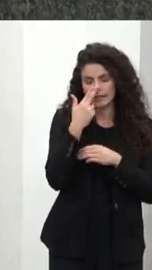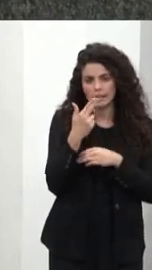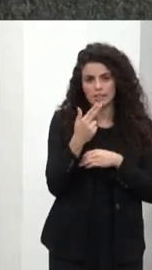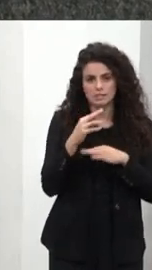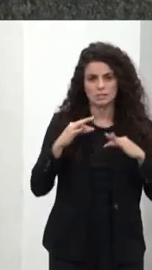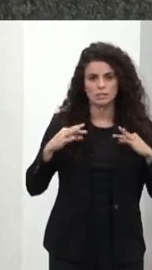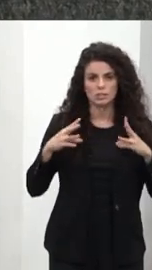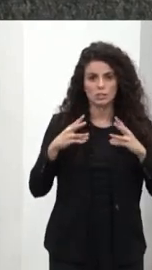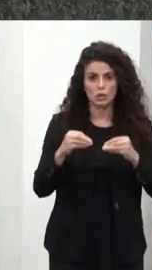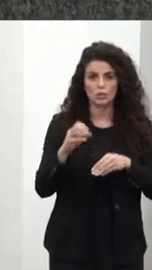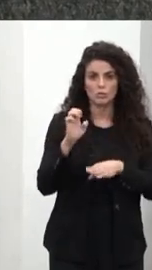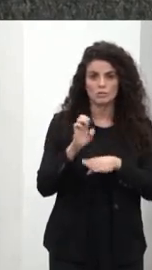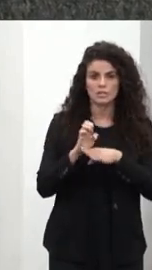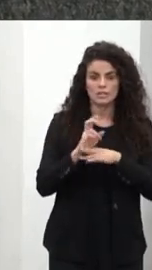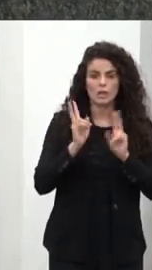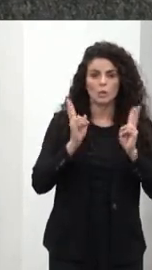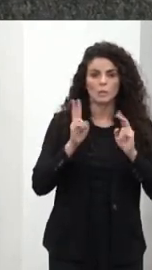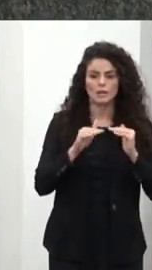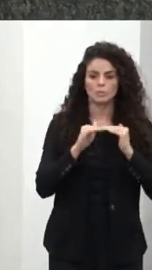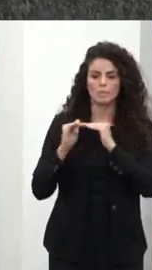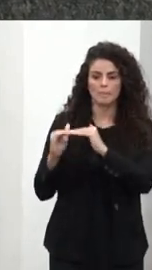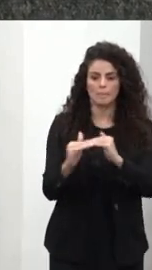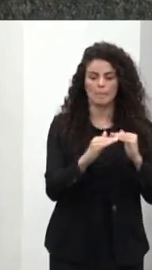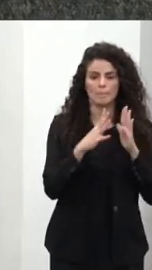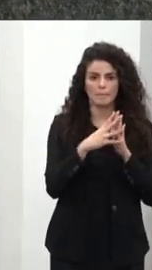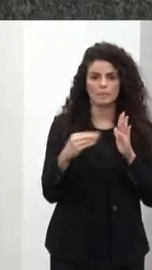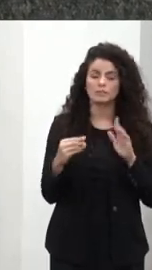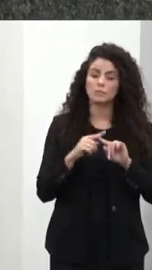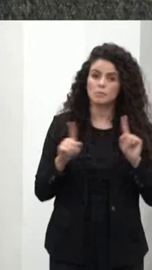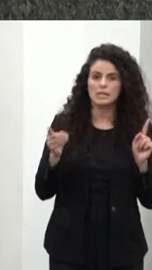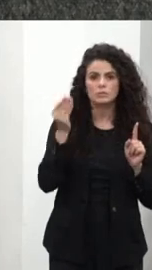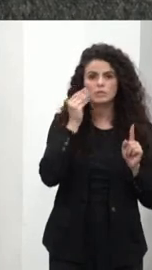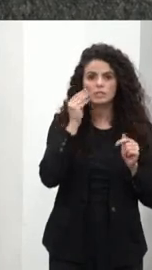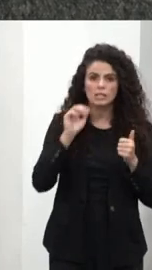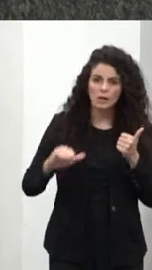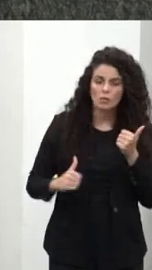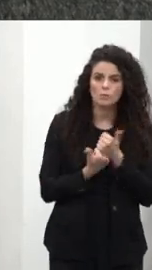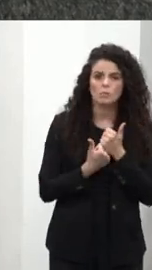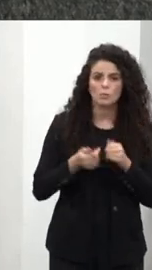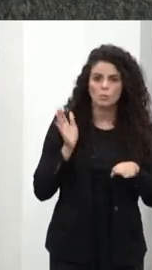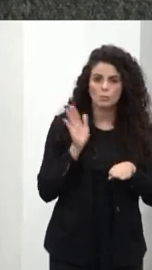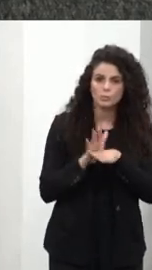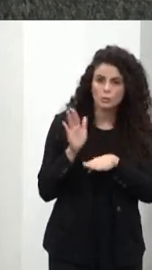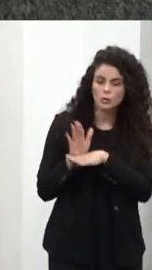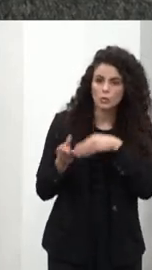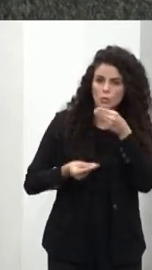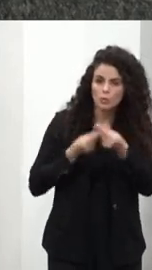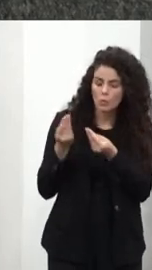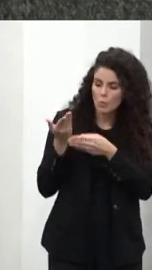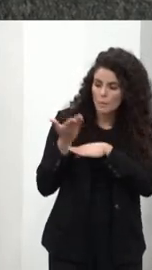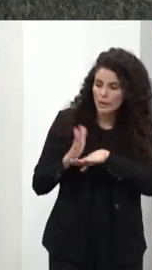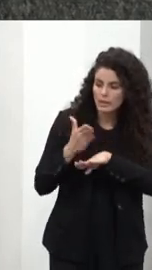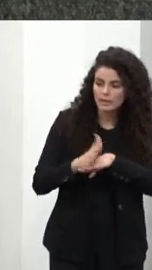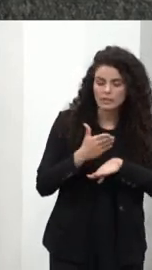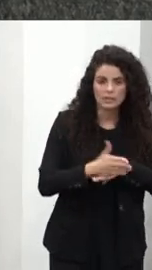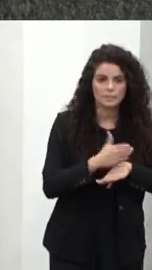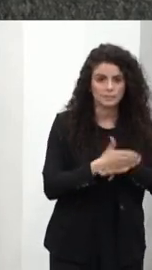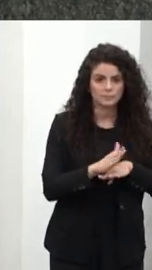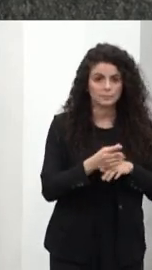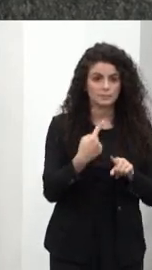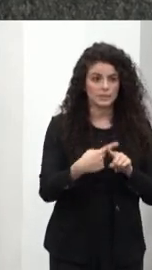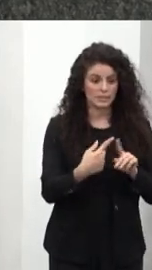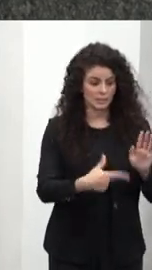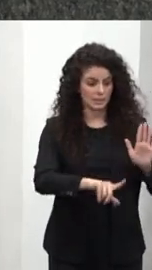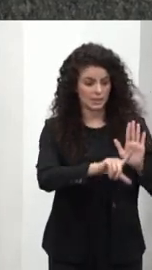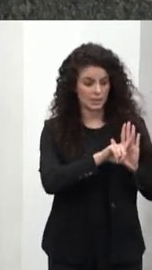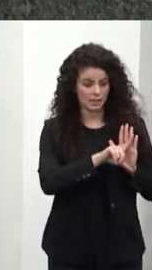todos os estados para todos os municípios mas a gente vai dar um suporte inclusive através de cartilhas trazendo boas práticas na Alder Blank 1